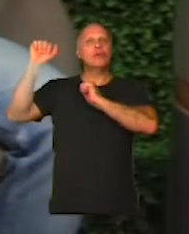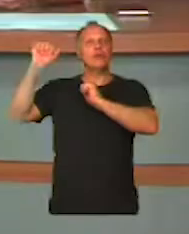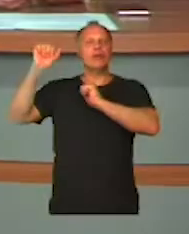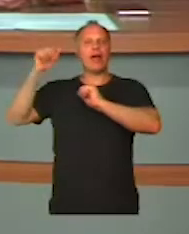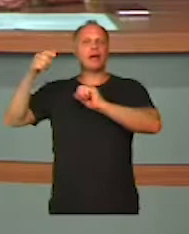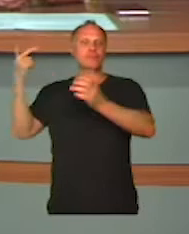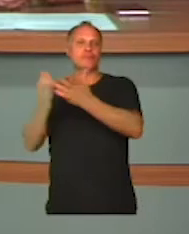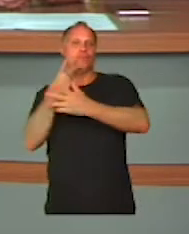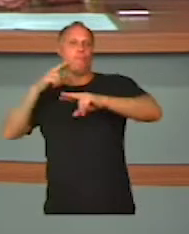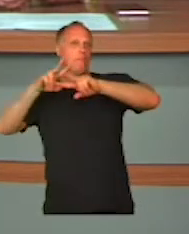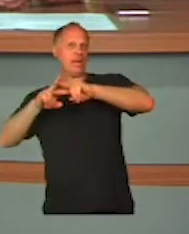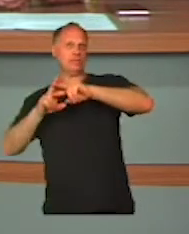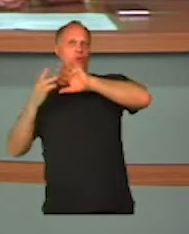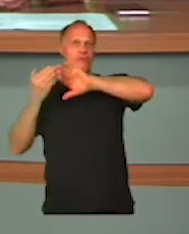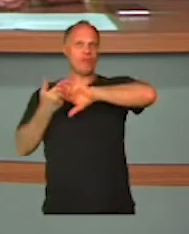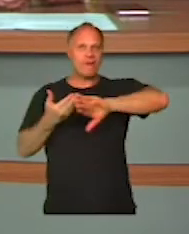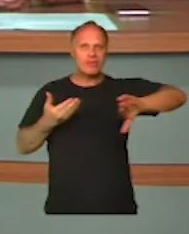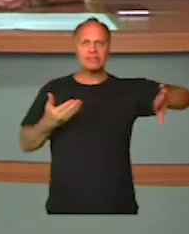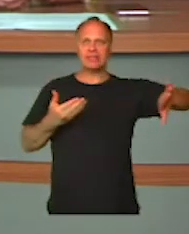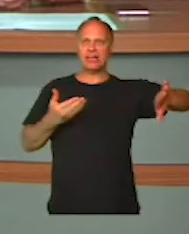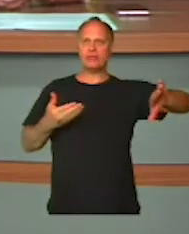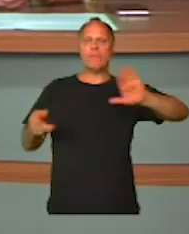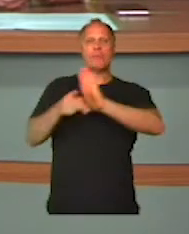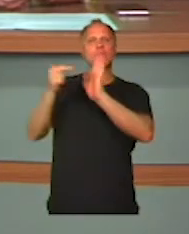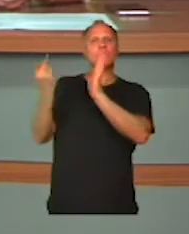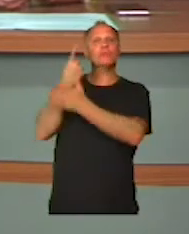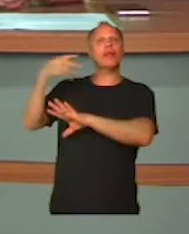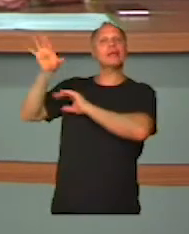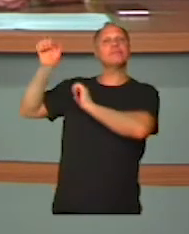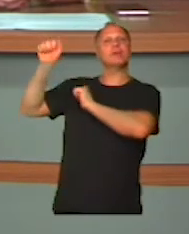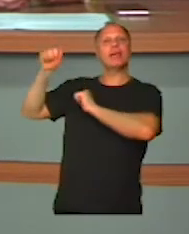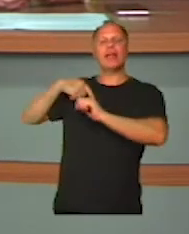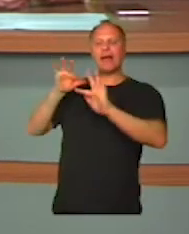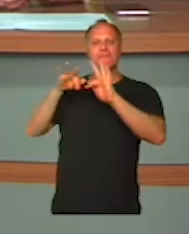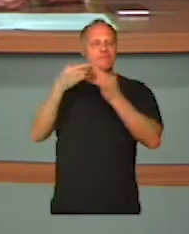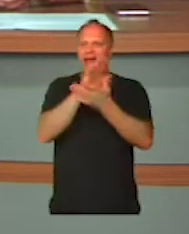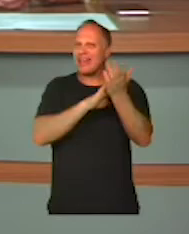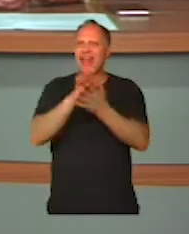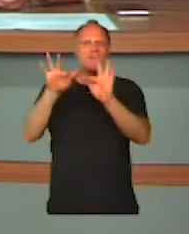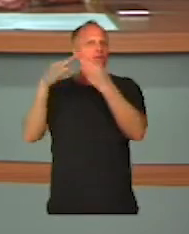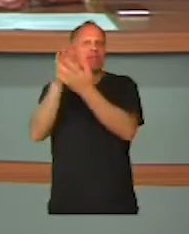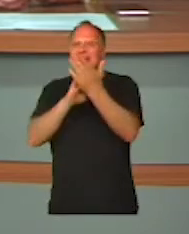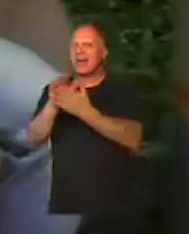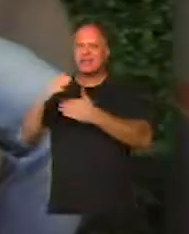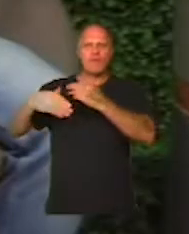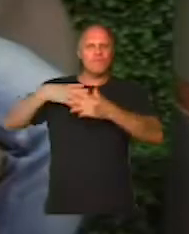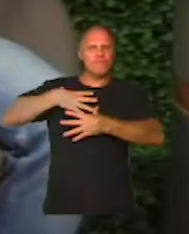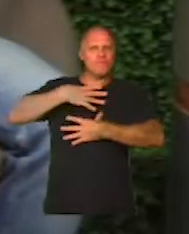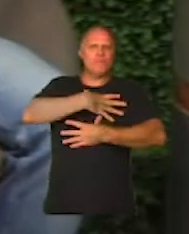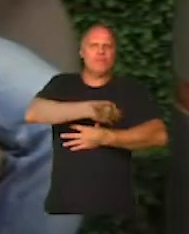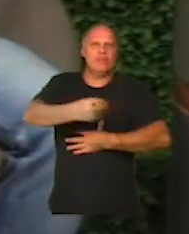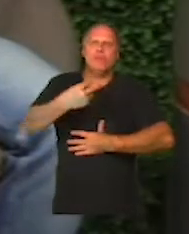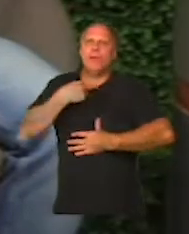exilado, ele não pôde mais entrar na Espanha, nem ele, nem a família dele, nem a descendência dele não pode